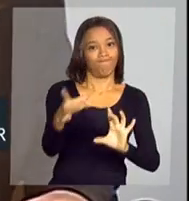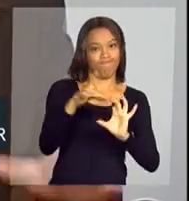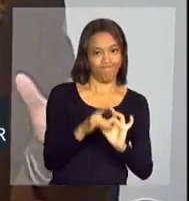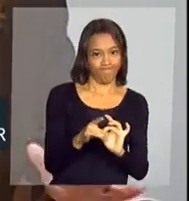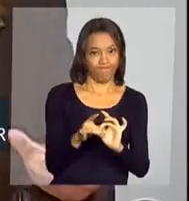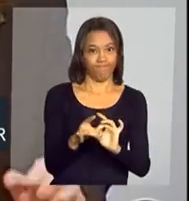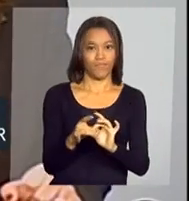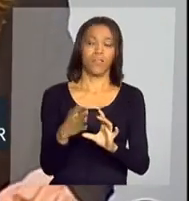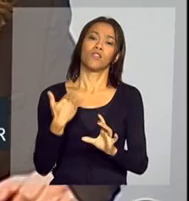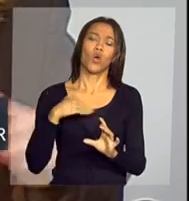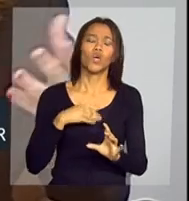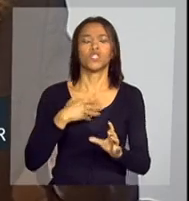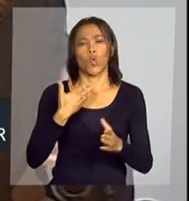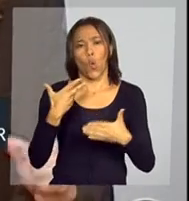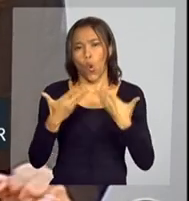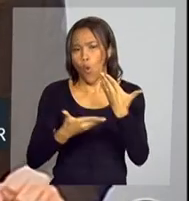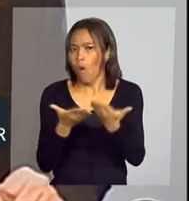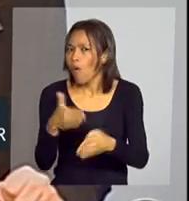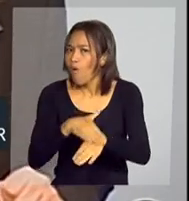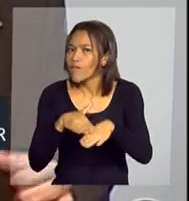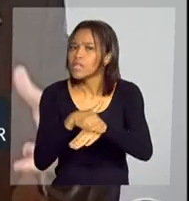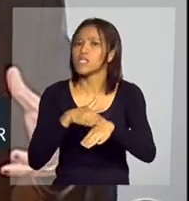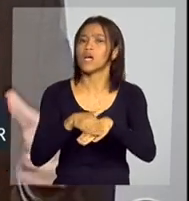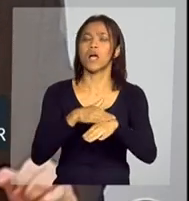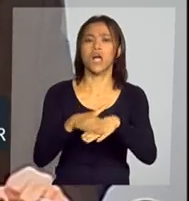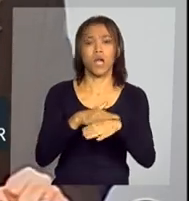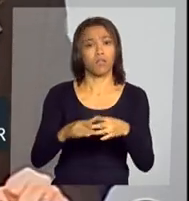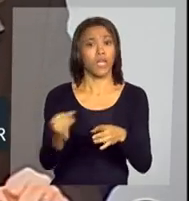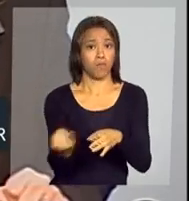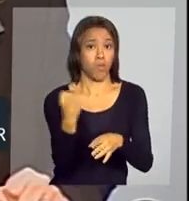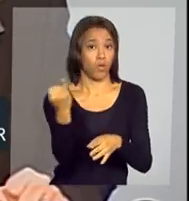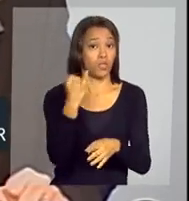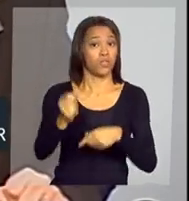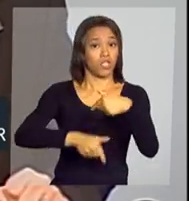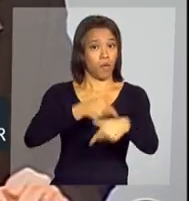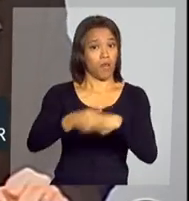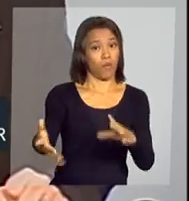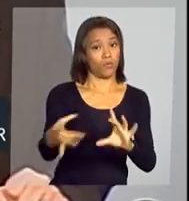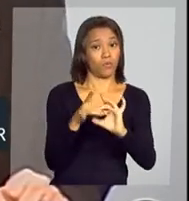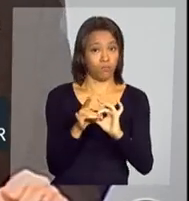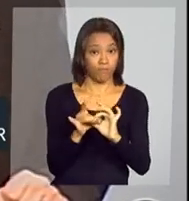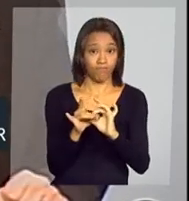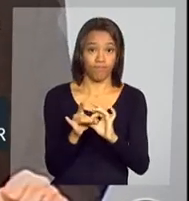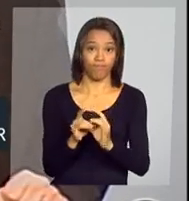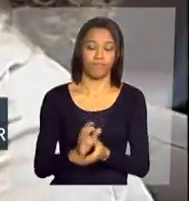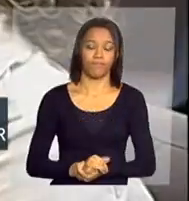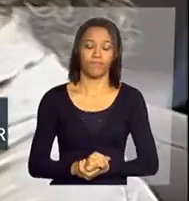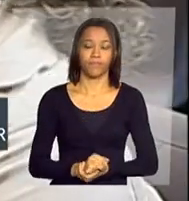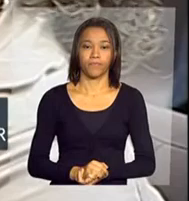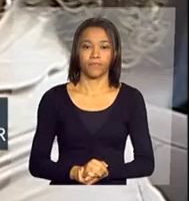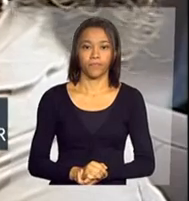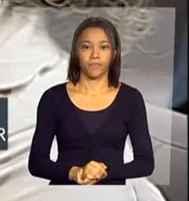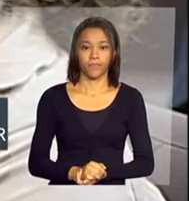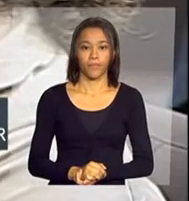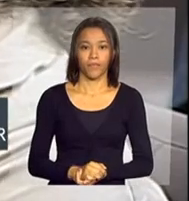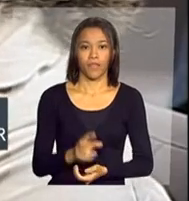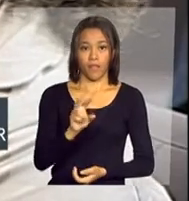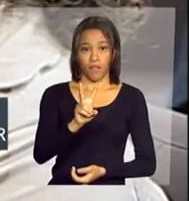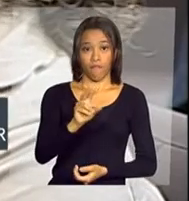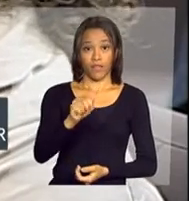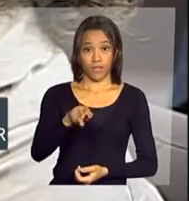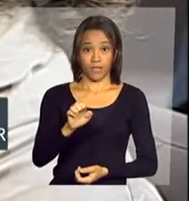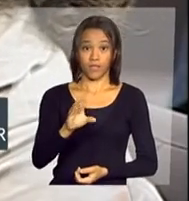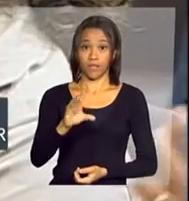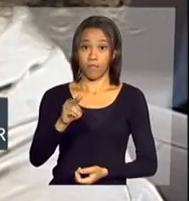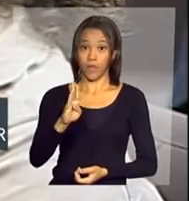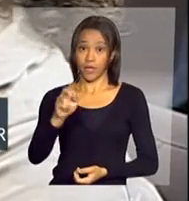trabalhamos um convencimento e na importância de se trabalhar junto e sistemas de defesa do consumidor Oi Vanessa CBN